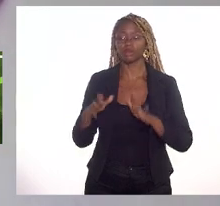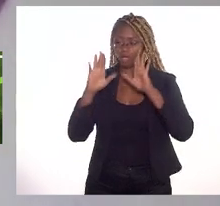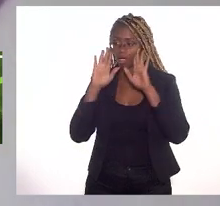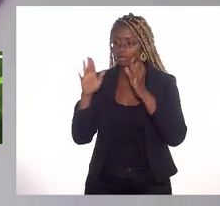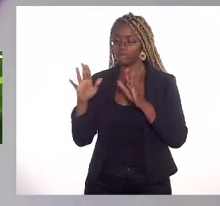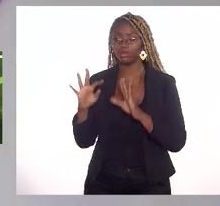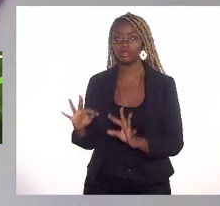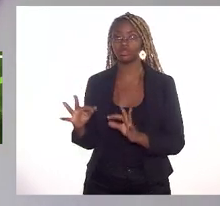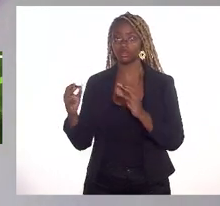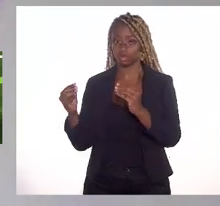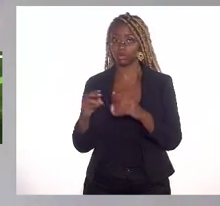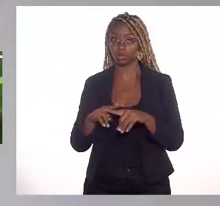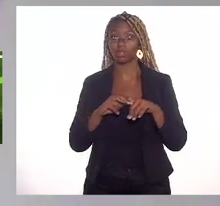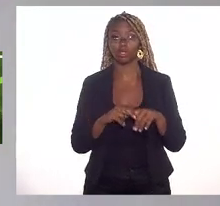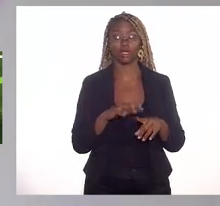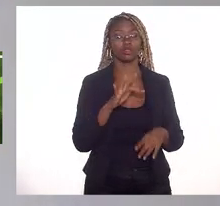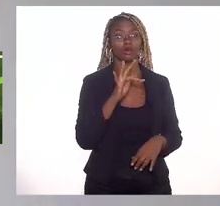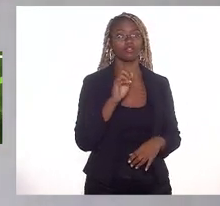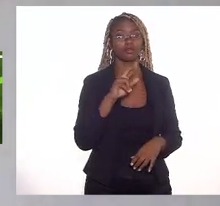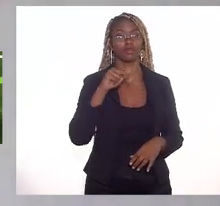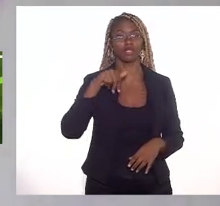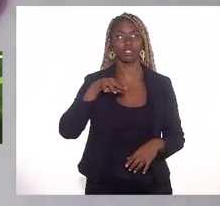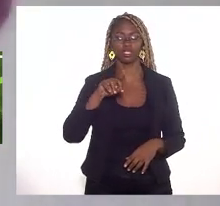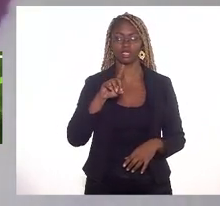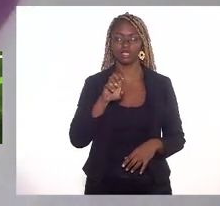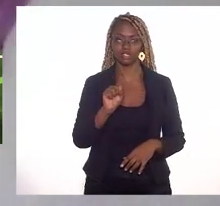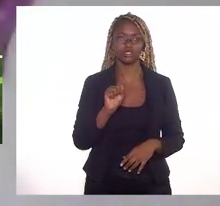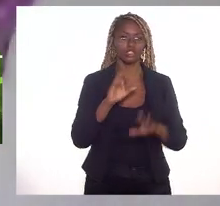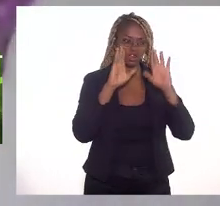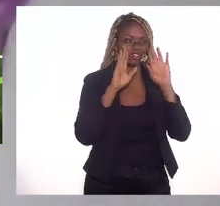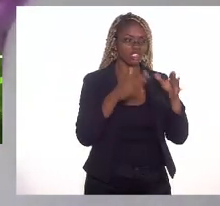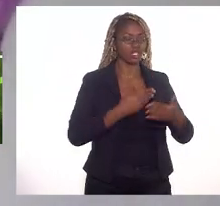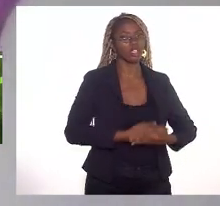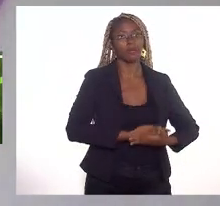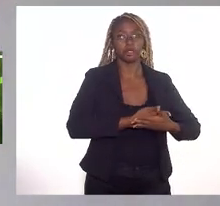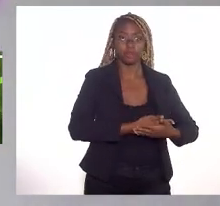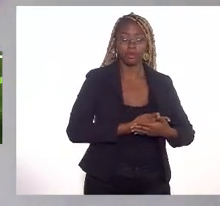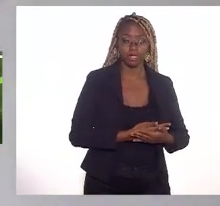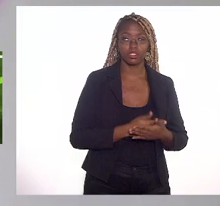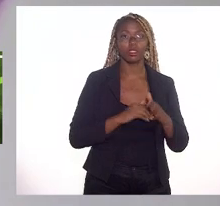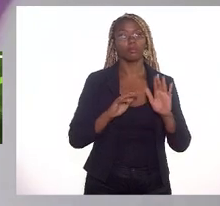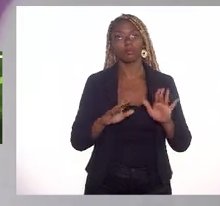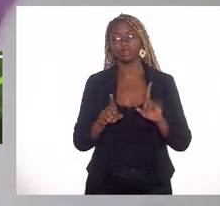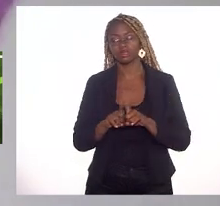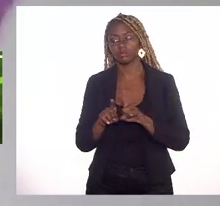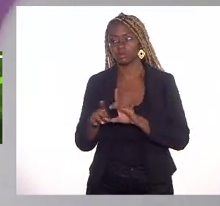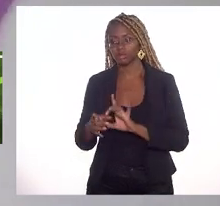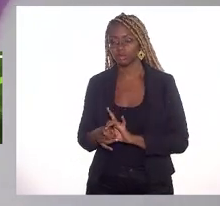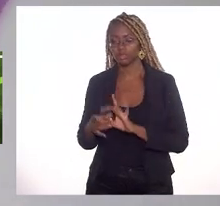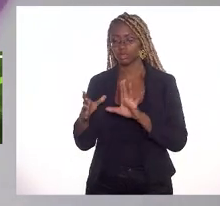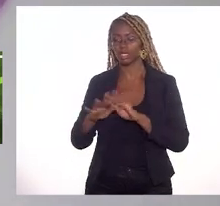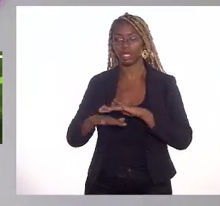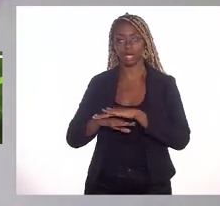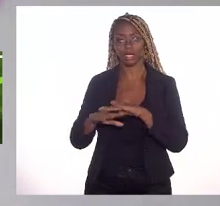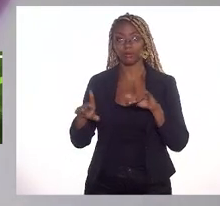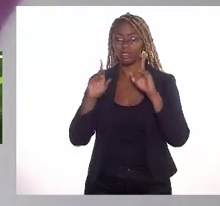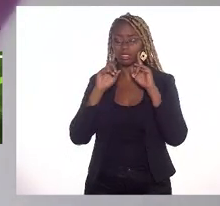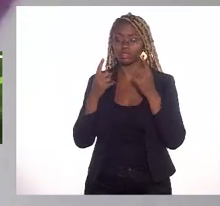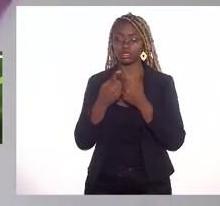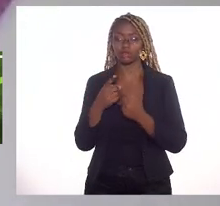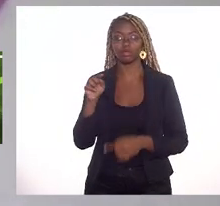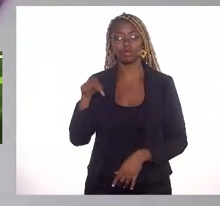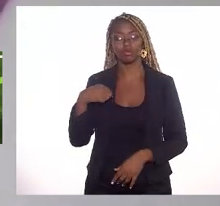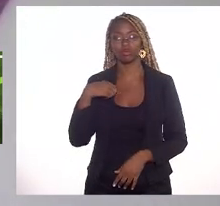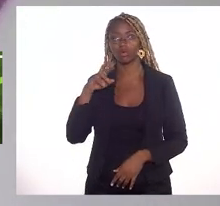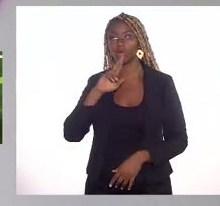é focado no público materno e infantil. Então, eu queria até me colocar à disposição, Marta, saindo dessa audiência, eu vou telefonar